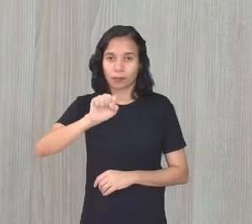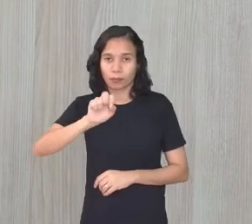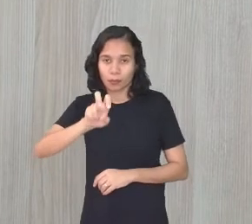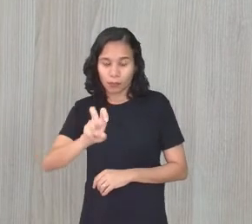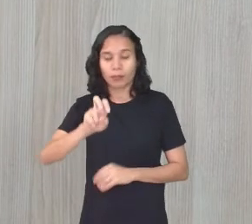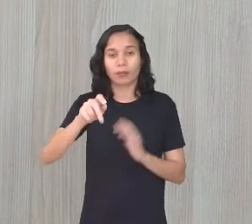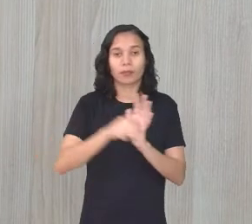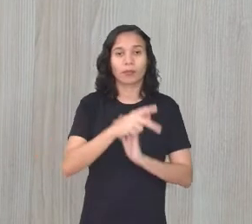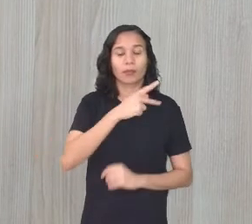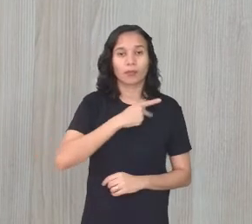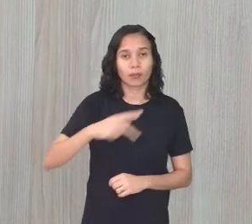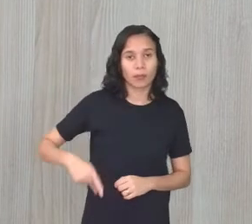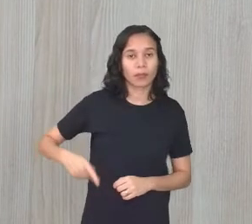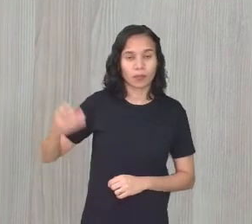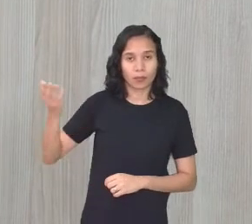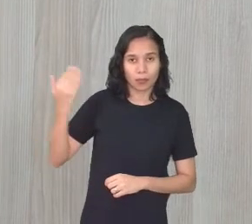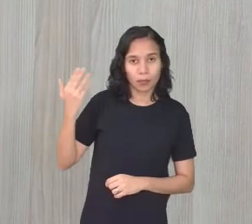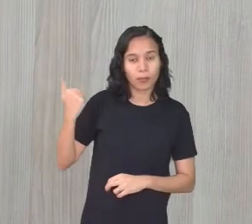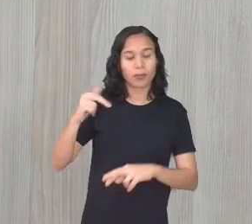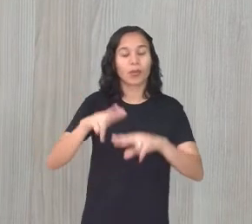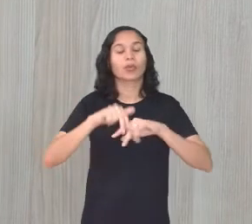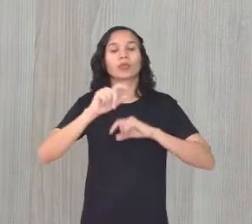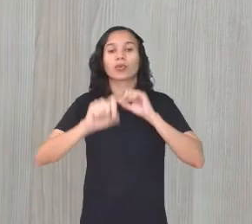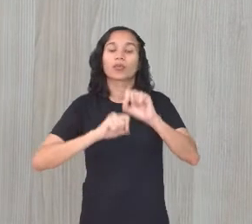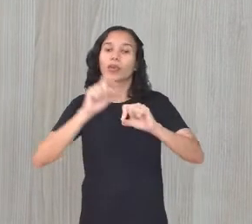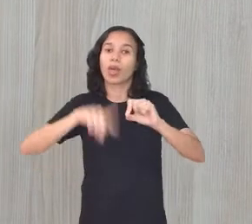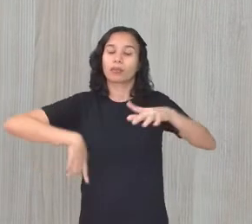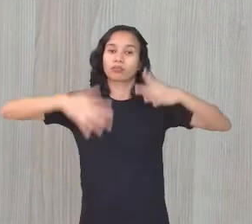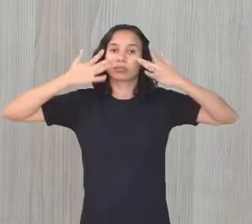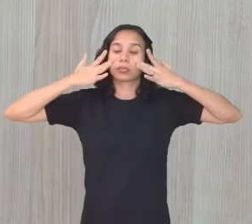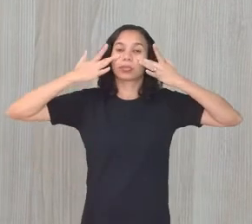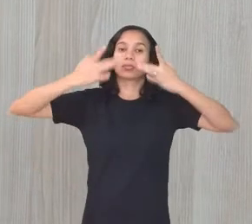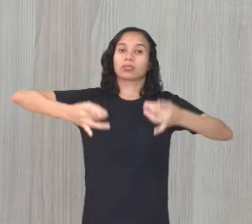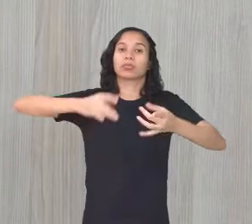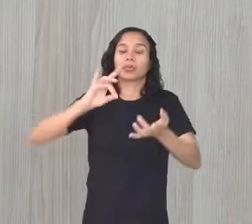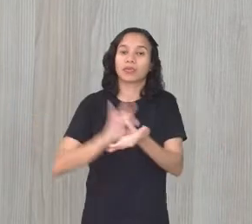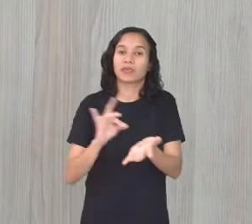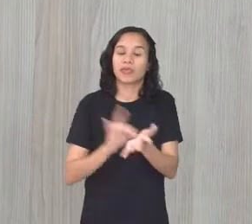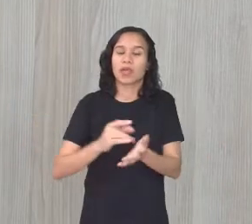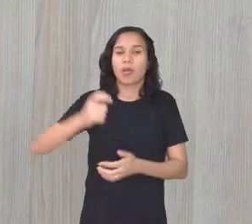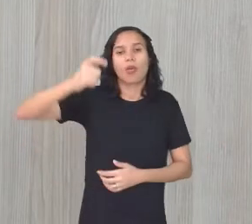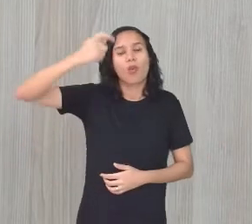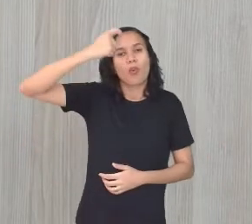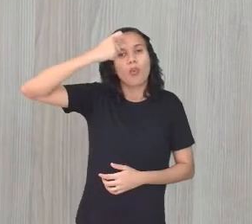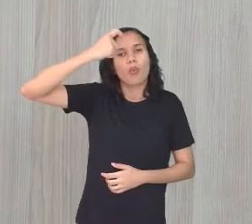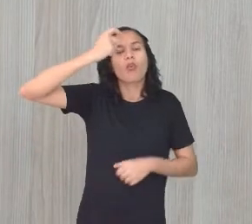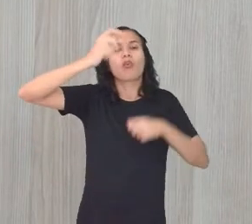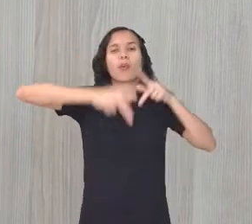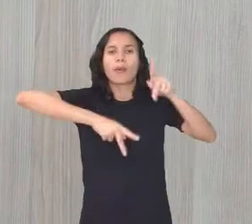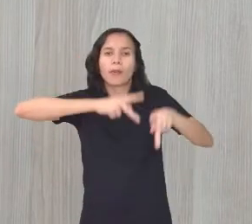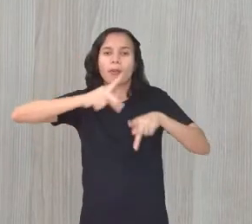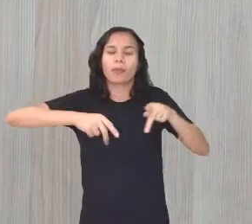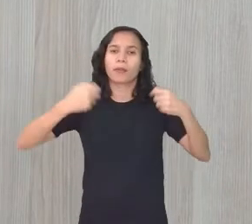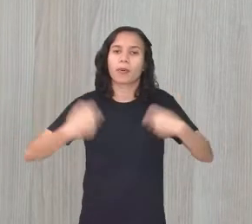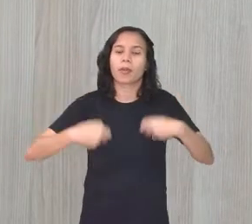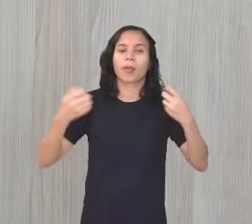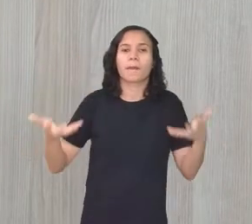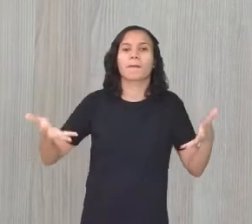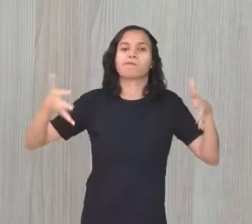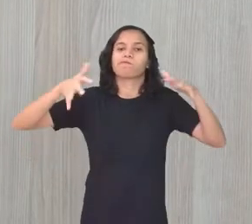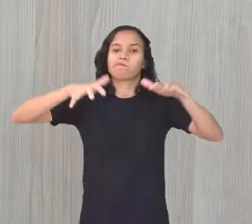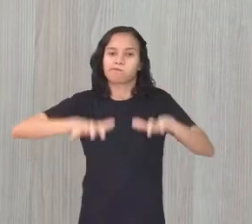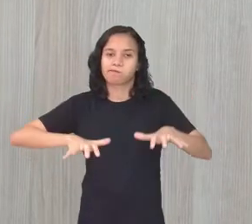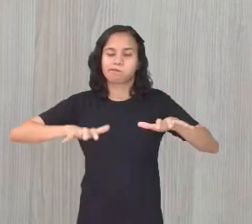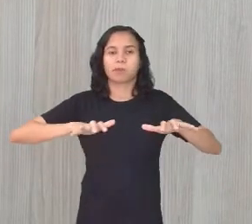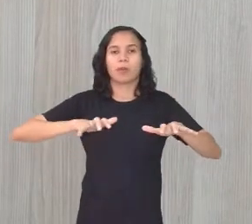13.585, pelo presidente da época, porque foi um alerta realmente de conscientizar a população dessa inclusão, né, de uma